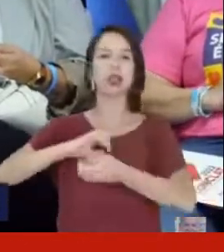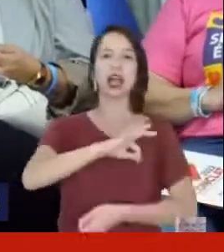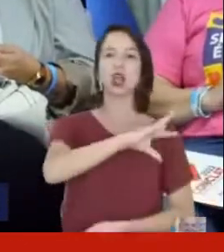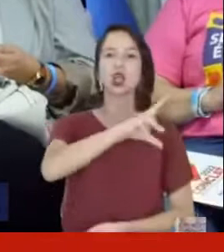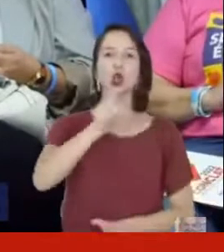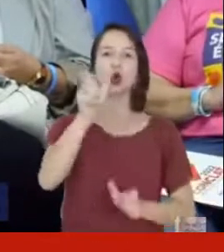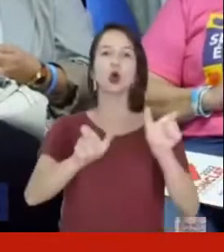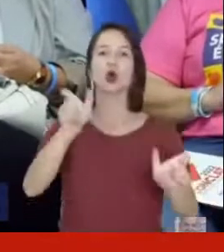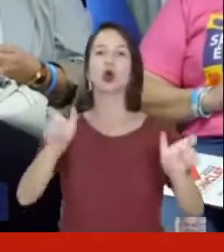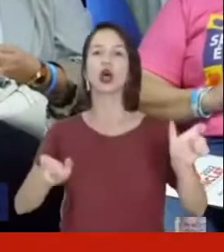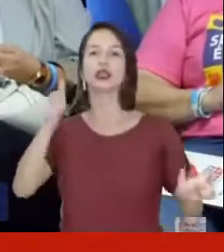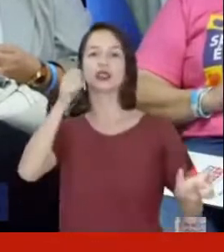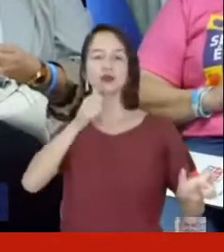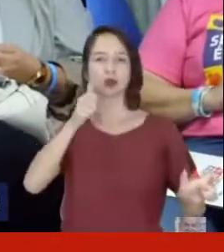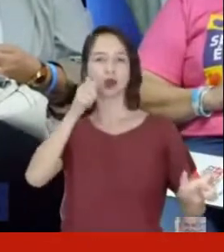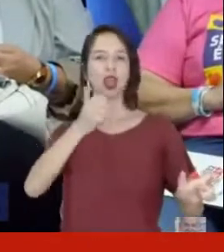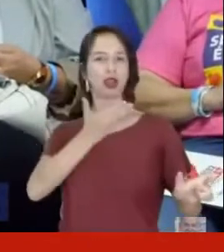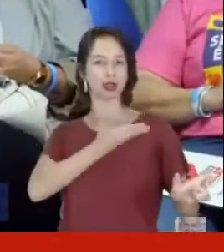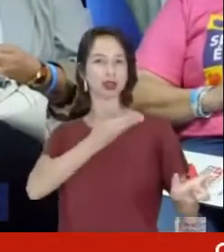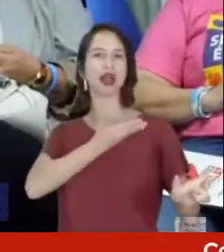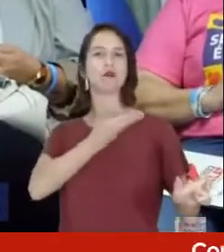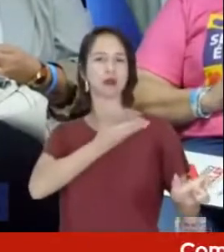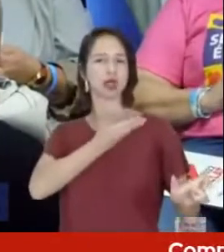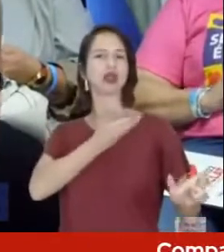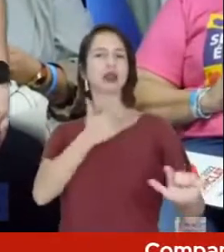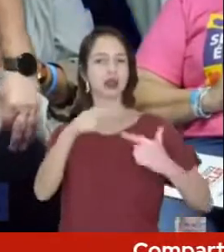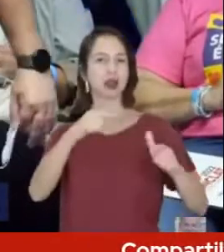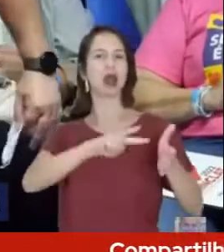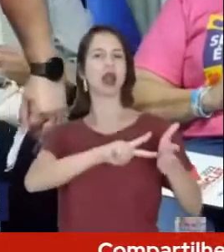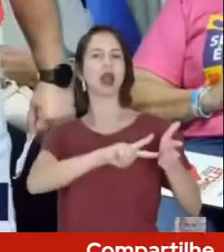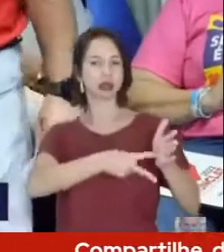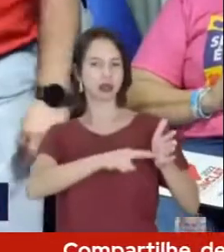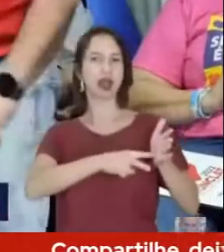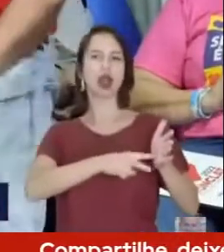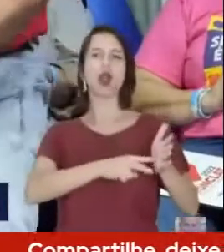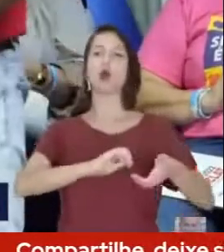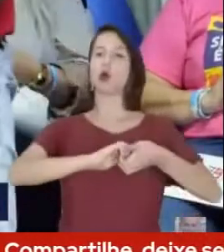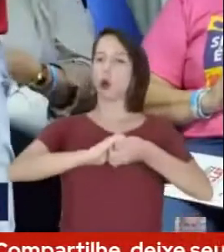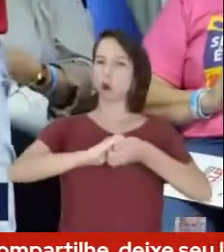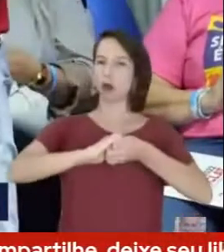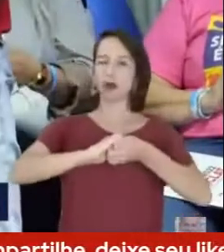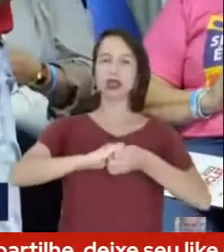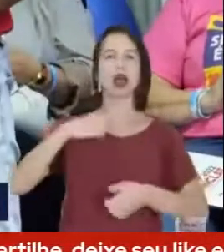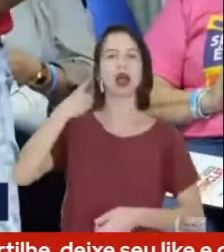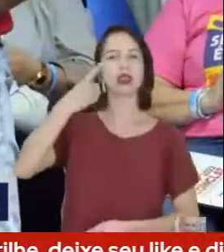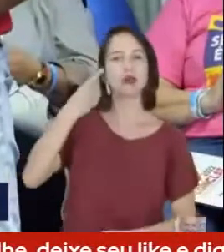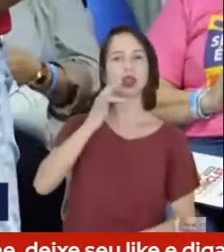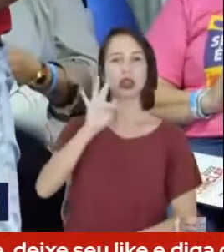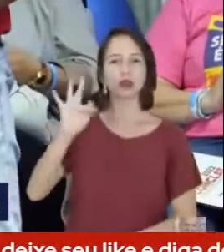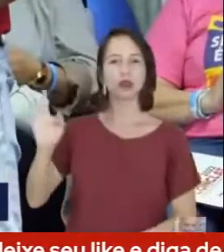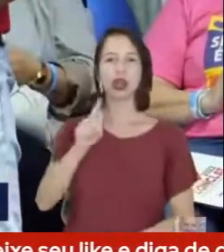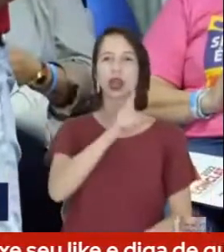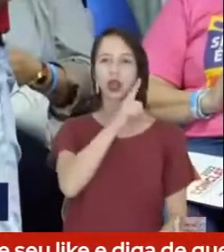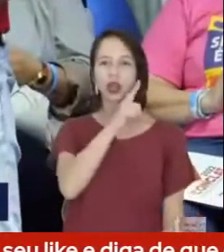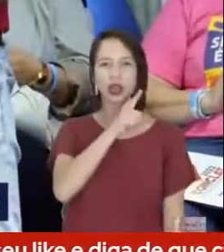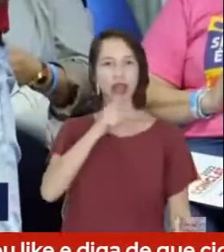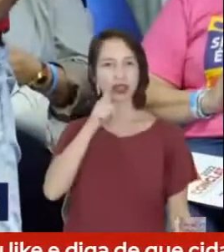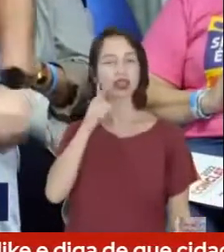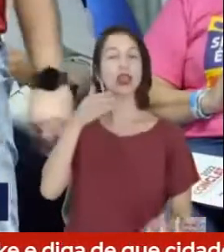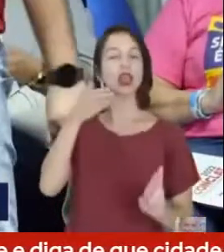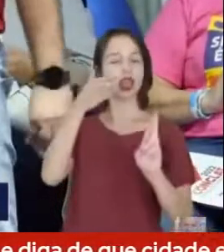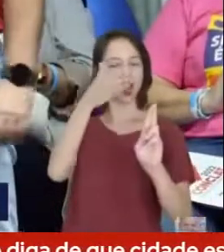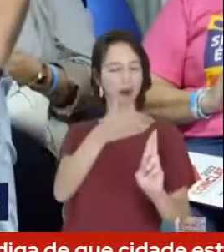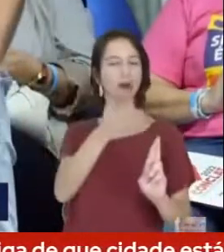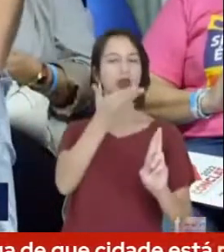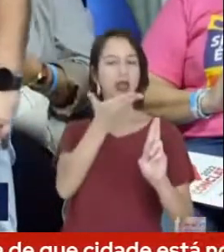a deputada federal Gleisi Hoffmann, que nos representa, a classe trabalhadora no parlamento e